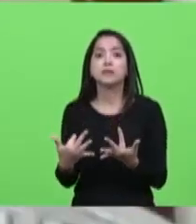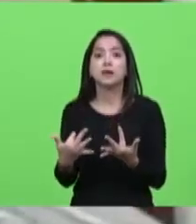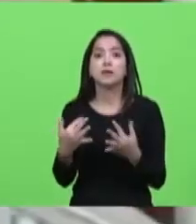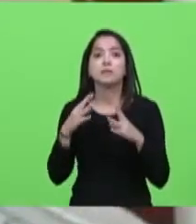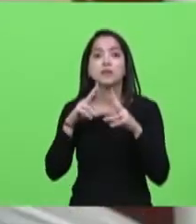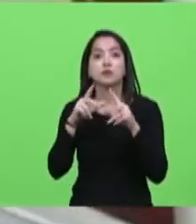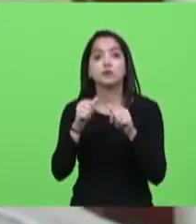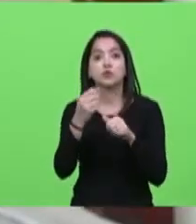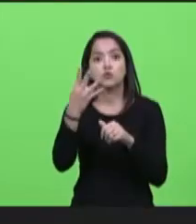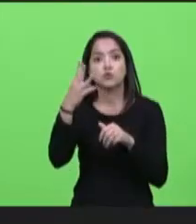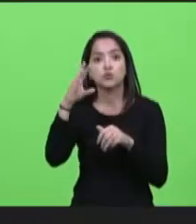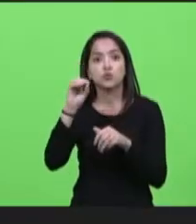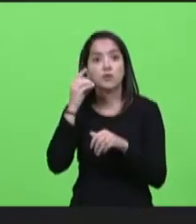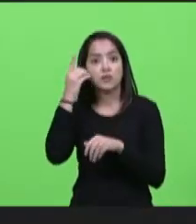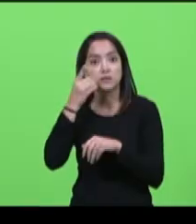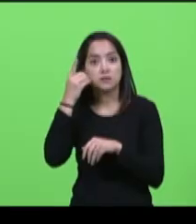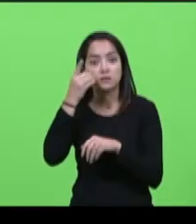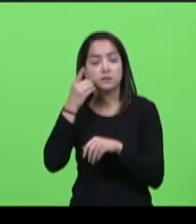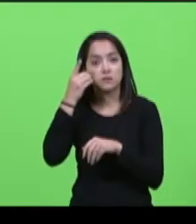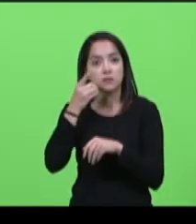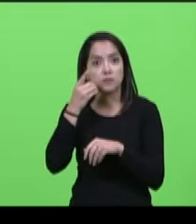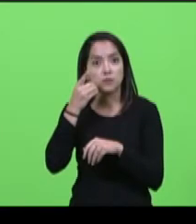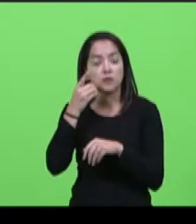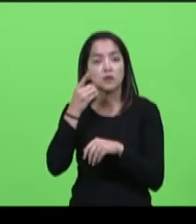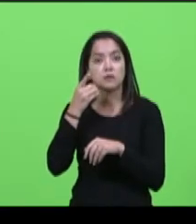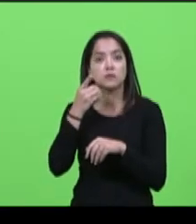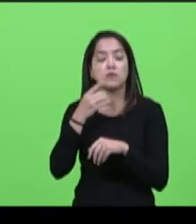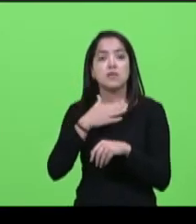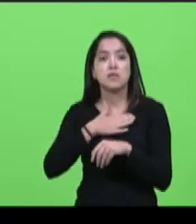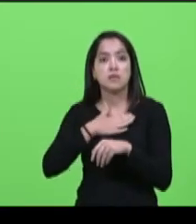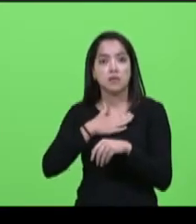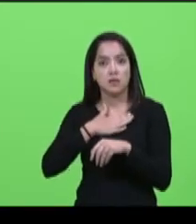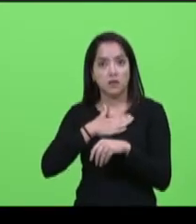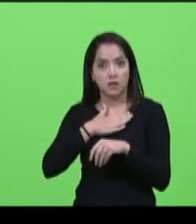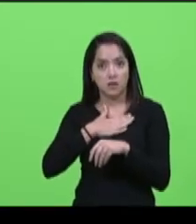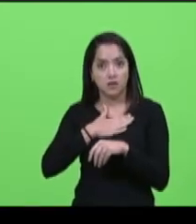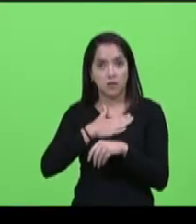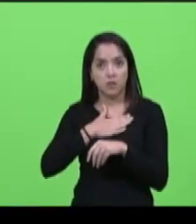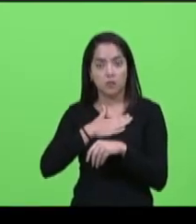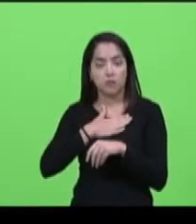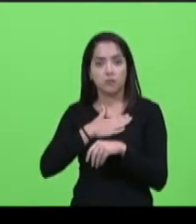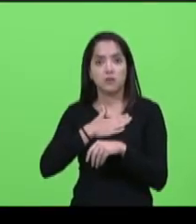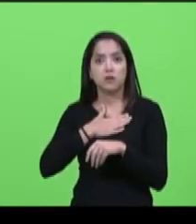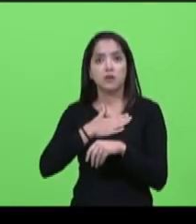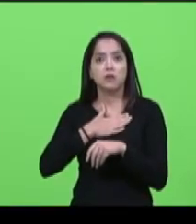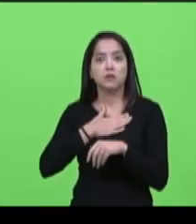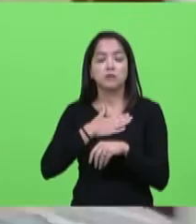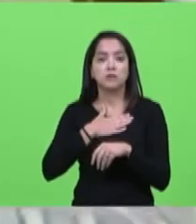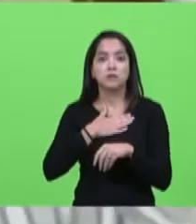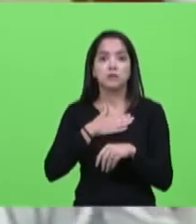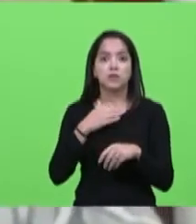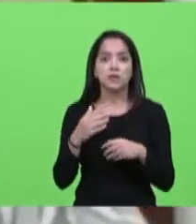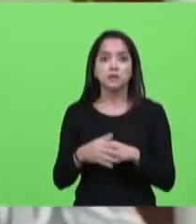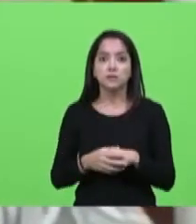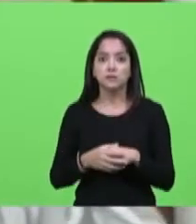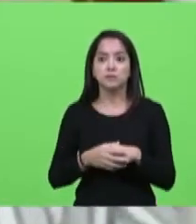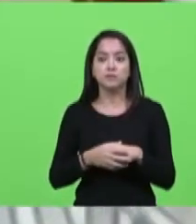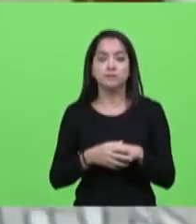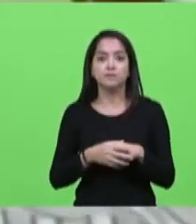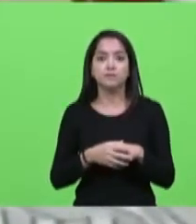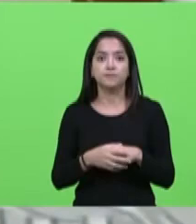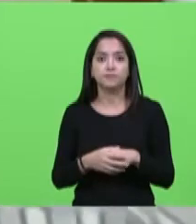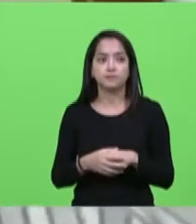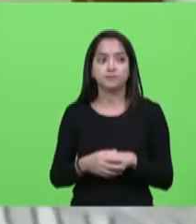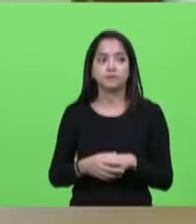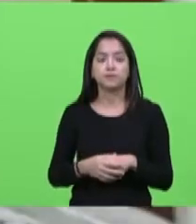os 40 colegas, o Brasil é laico. A mesma necessidade que pastores e as